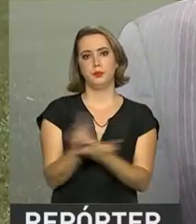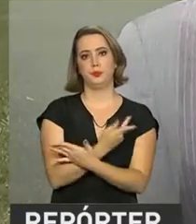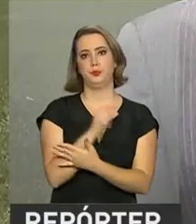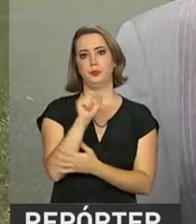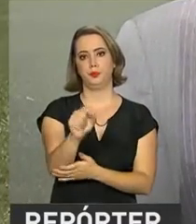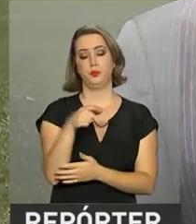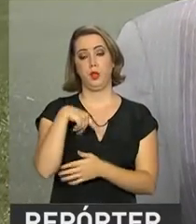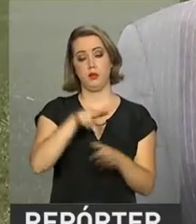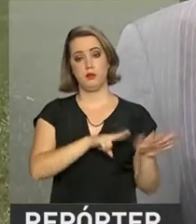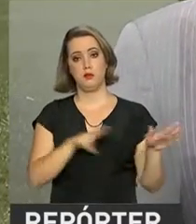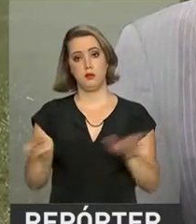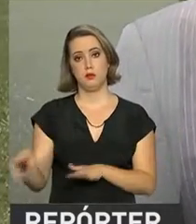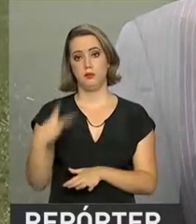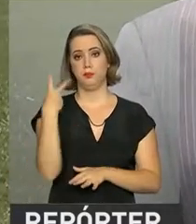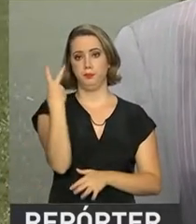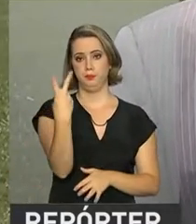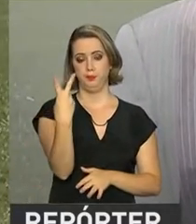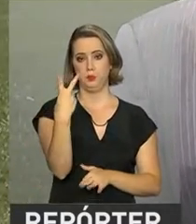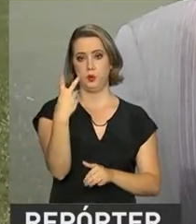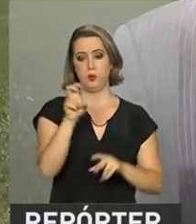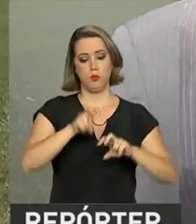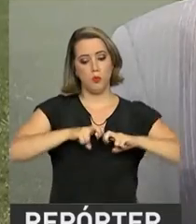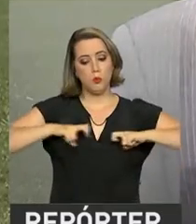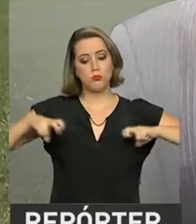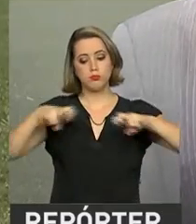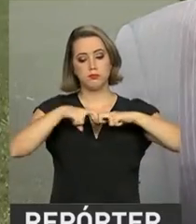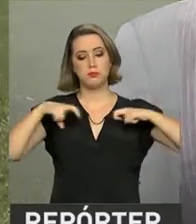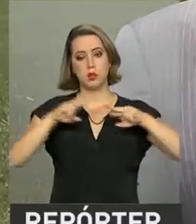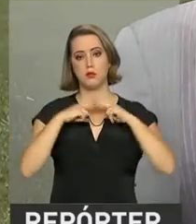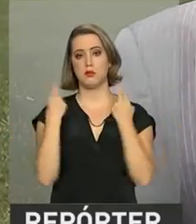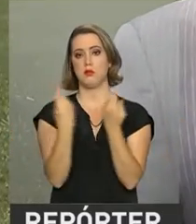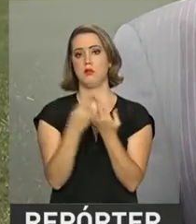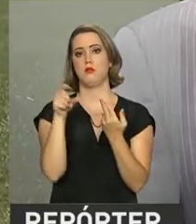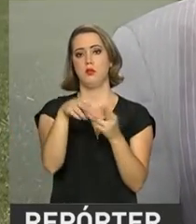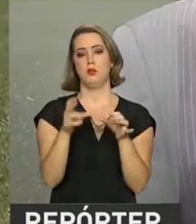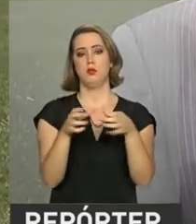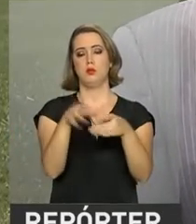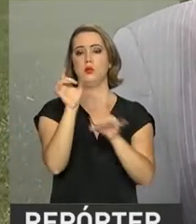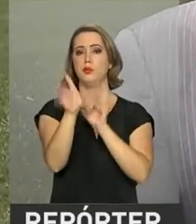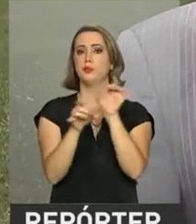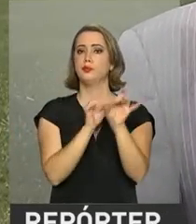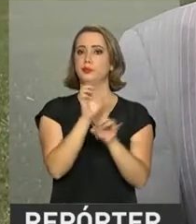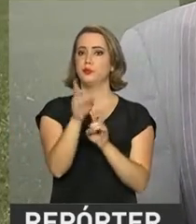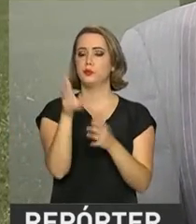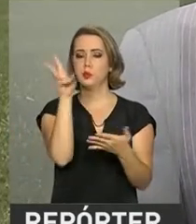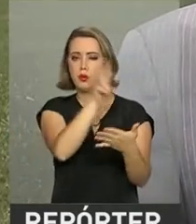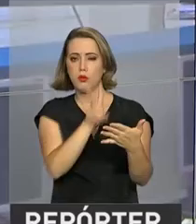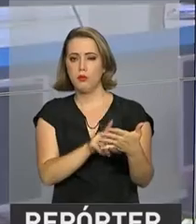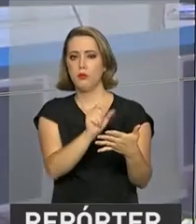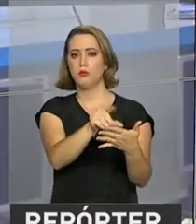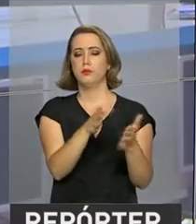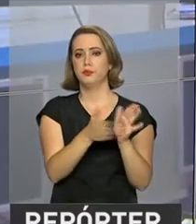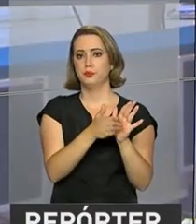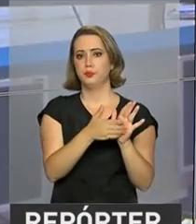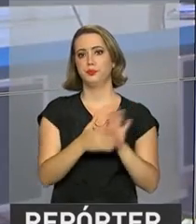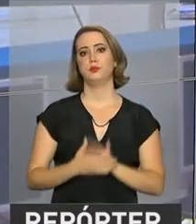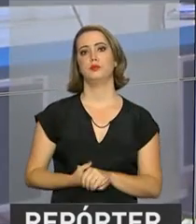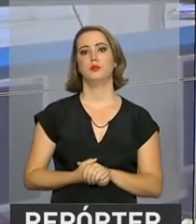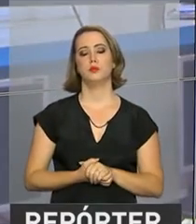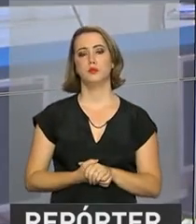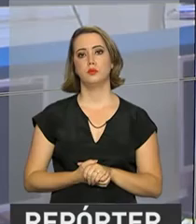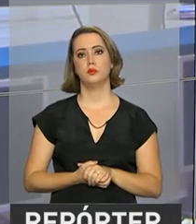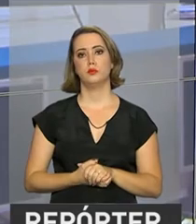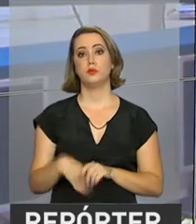semana ocorrem duas audiências públicas na comissão especial que analisa a proposta o